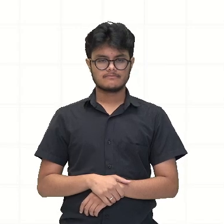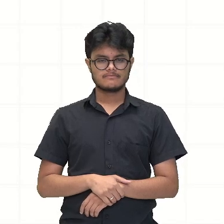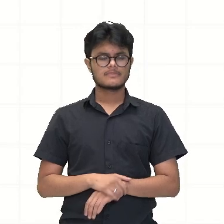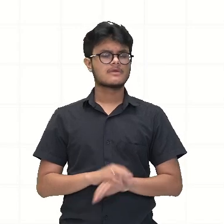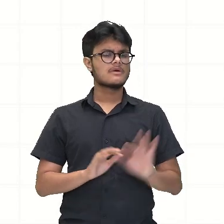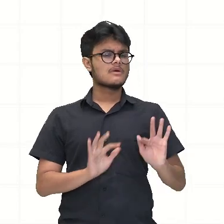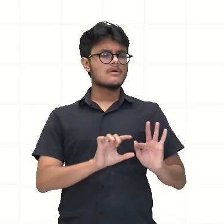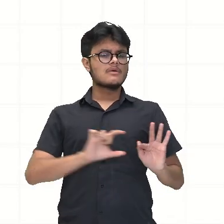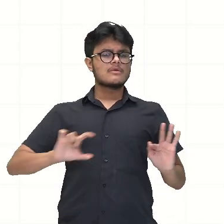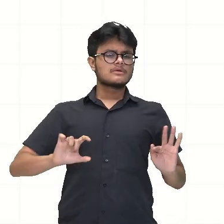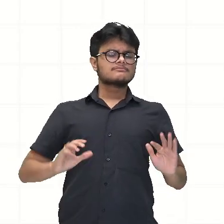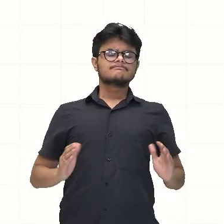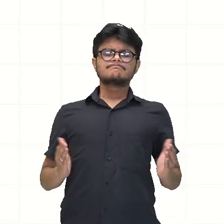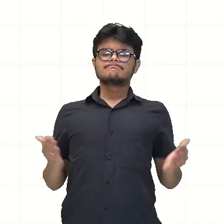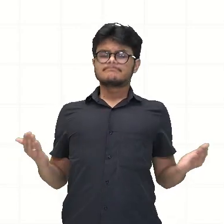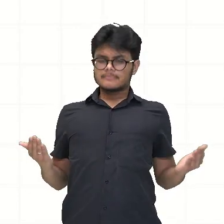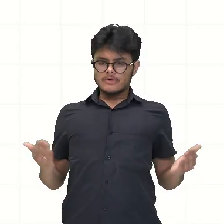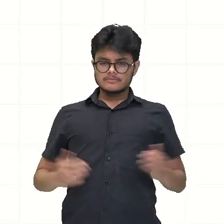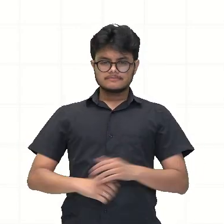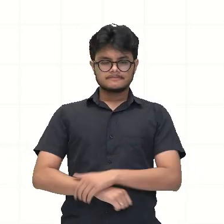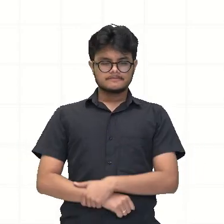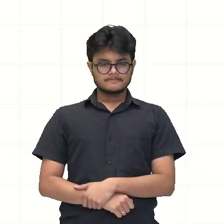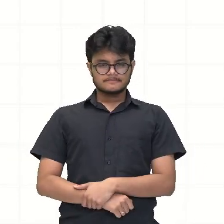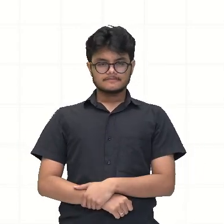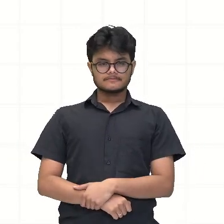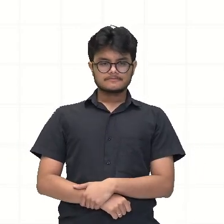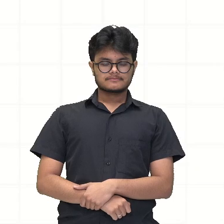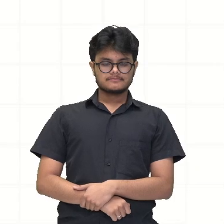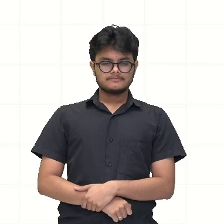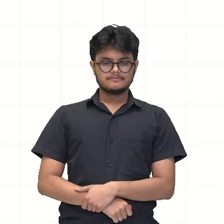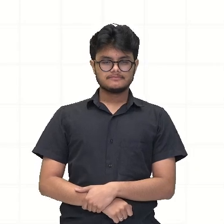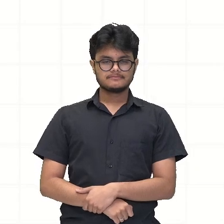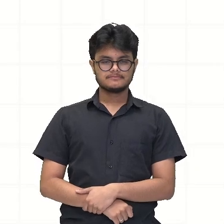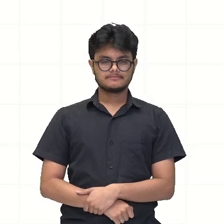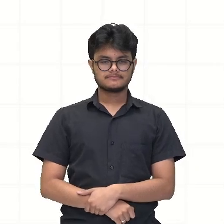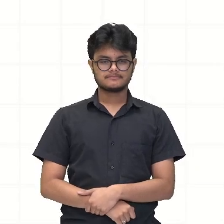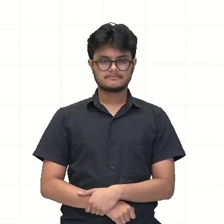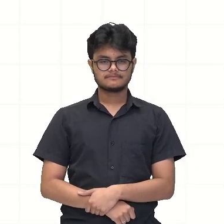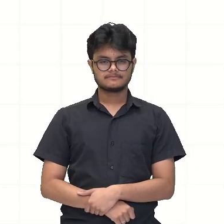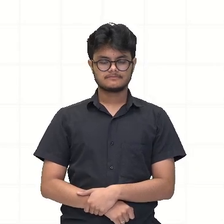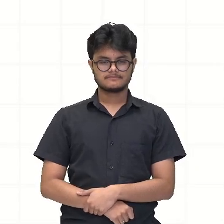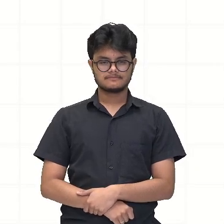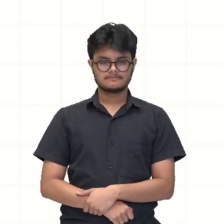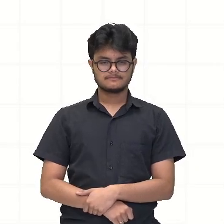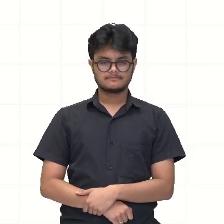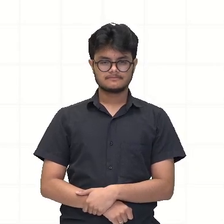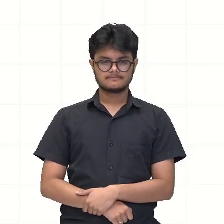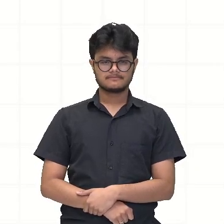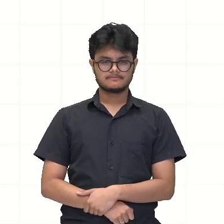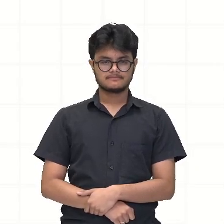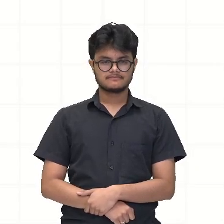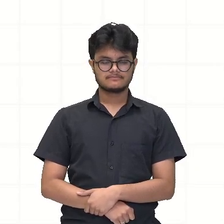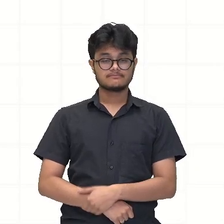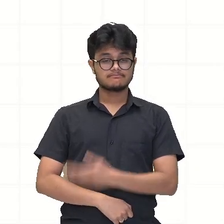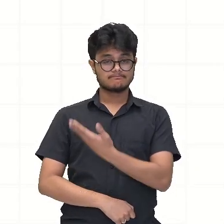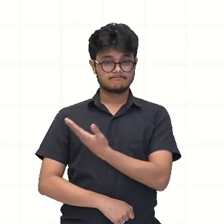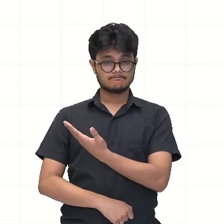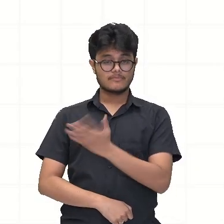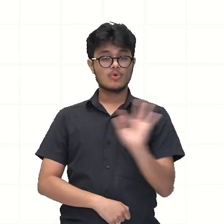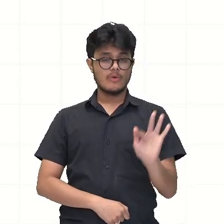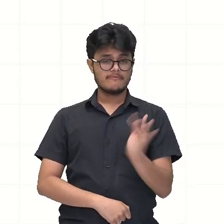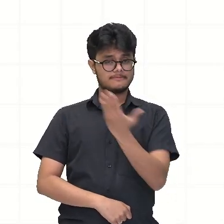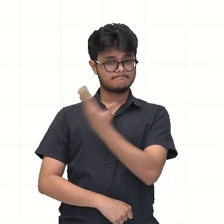uma função afim, né? Que a gente também pode chamar de função afim. Aí você já vai dizer f de x igual a x mais